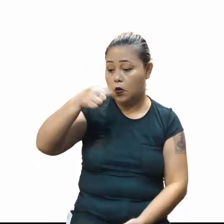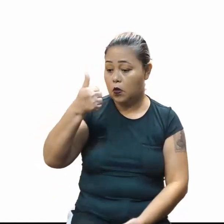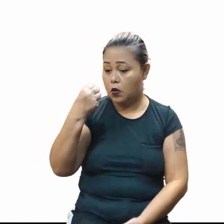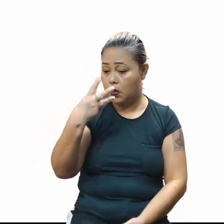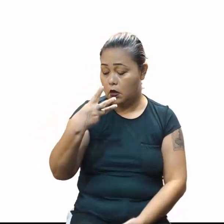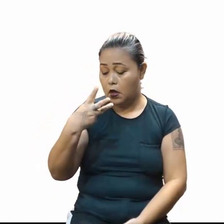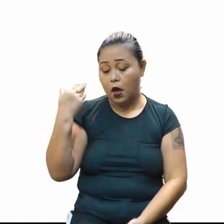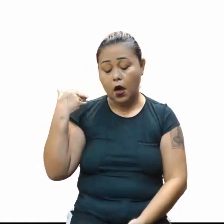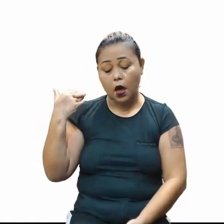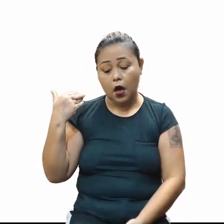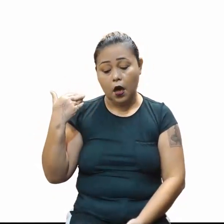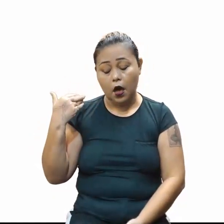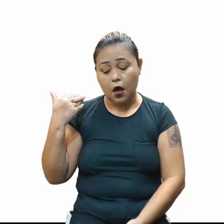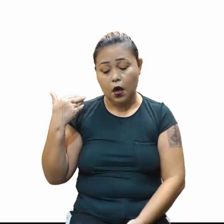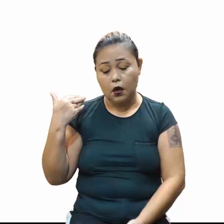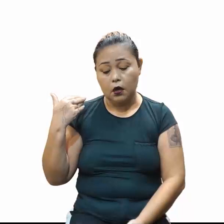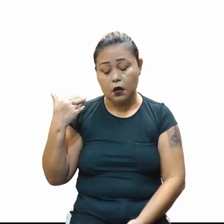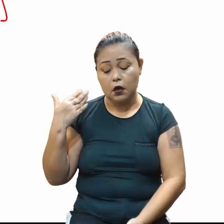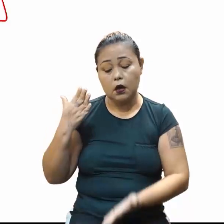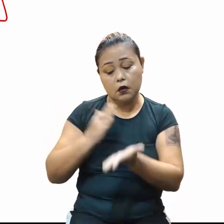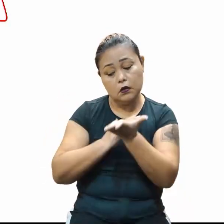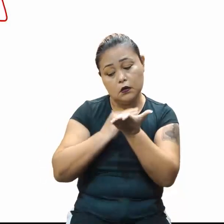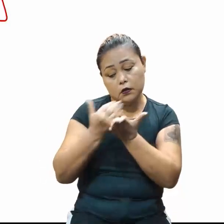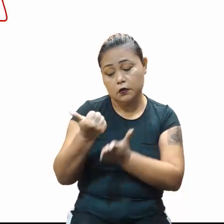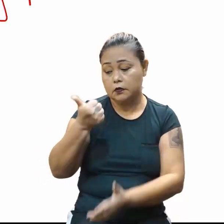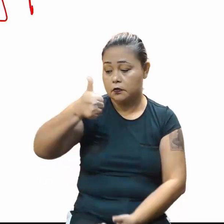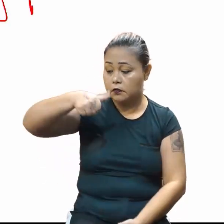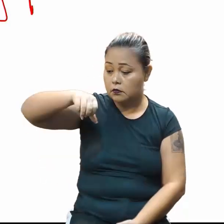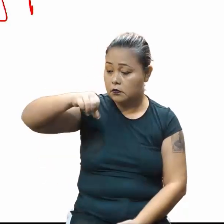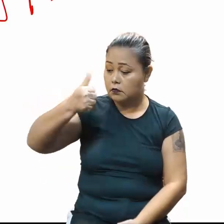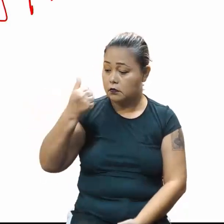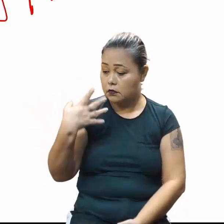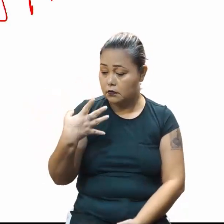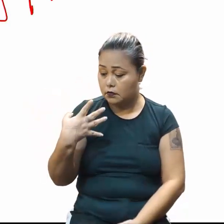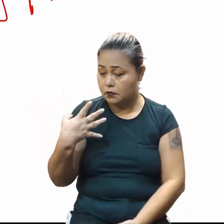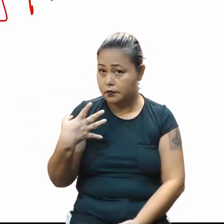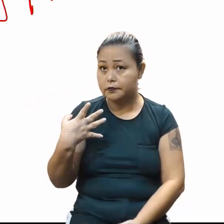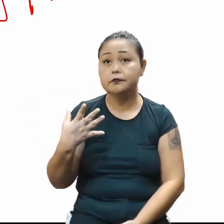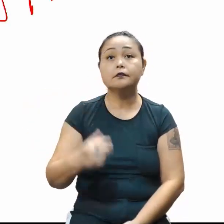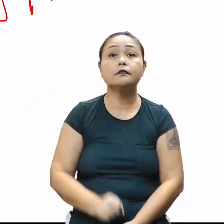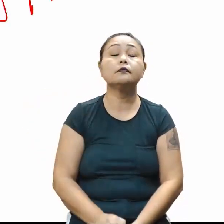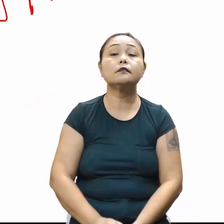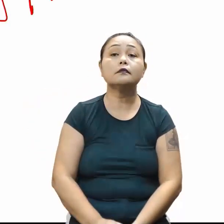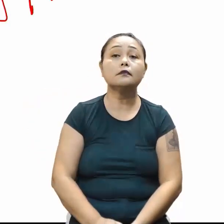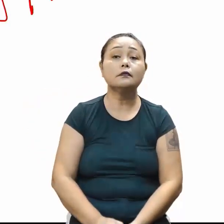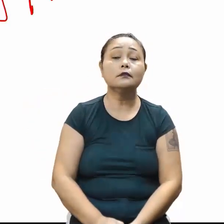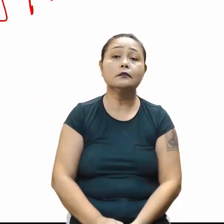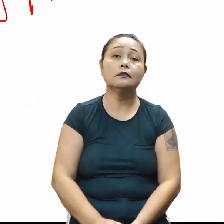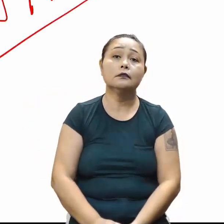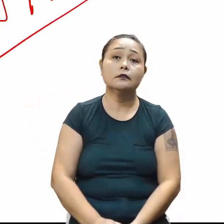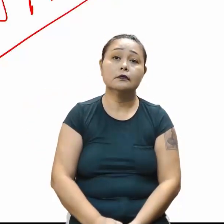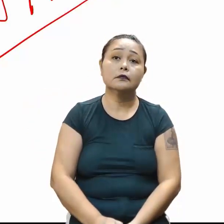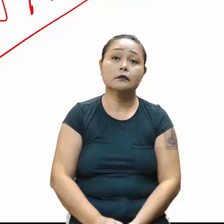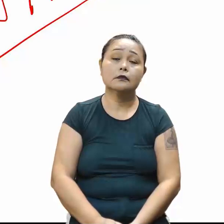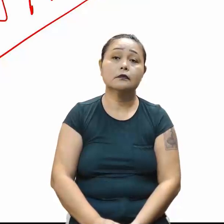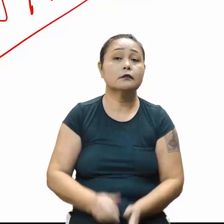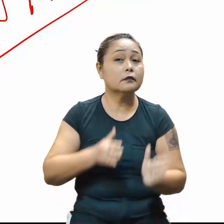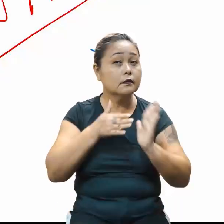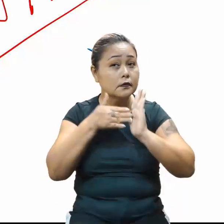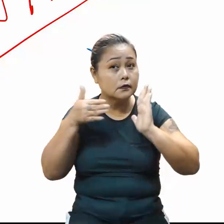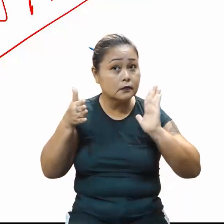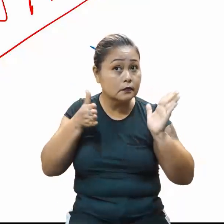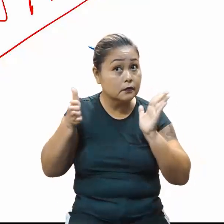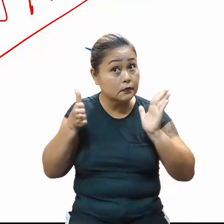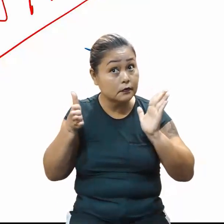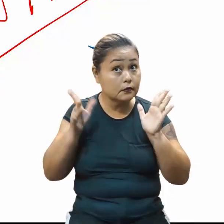1913 e início de 1914. Ela vai ser nesse